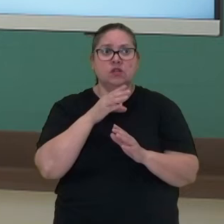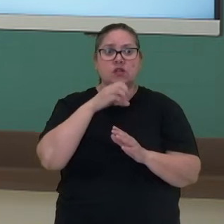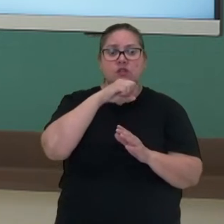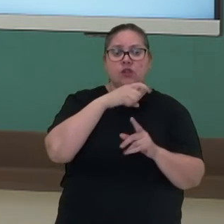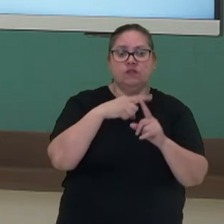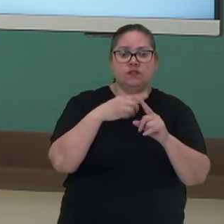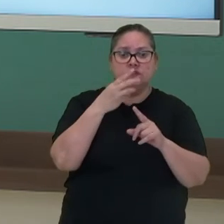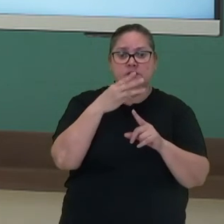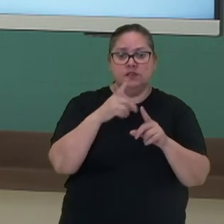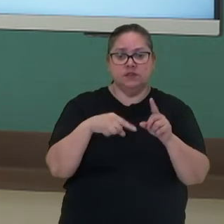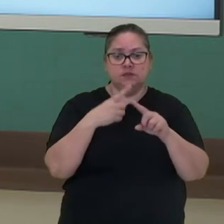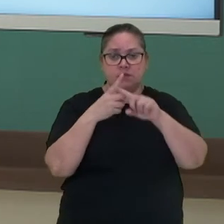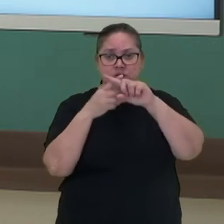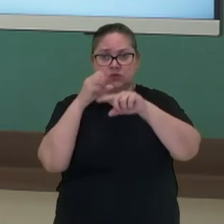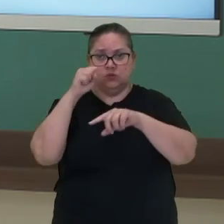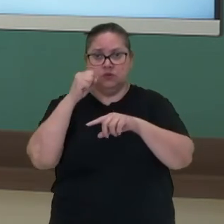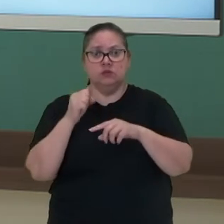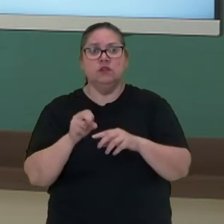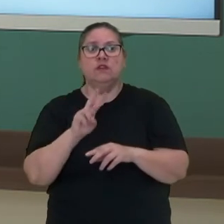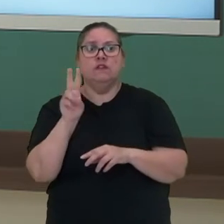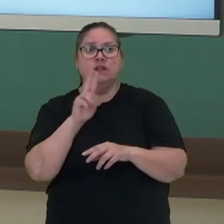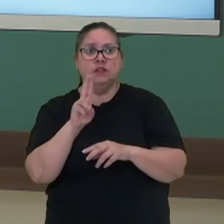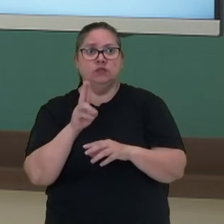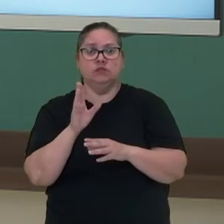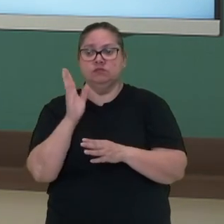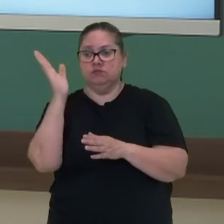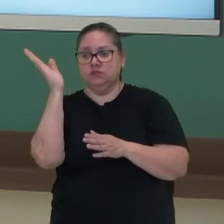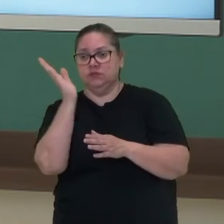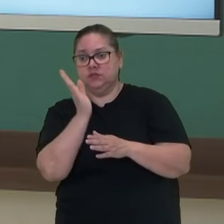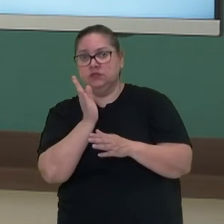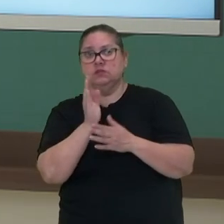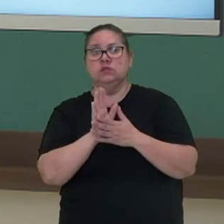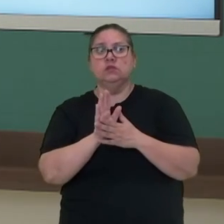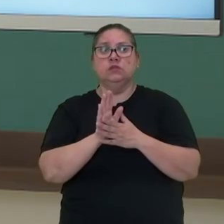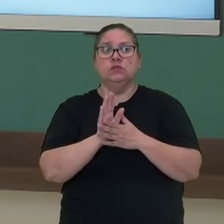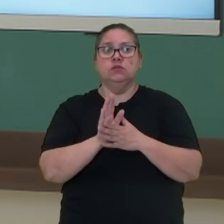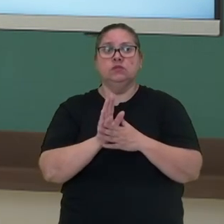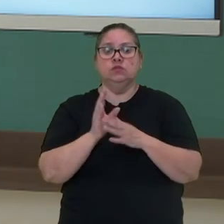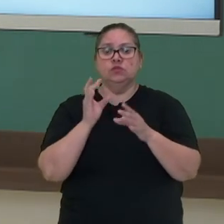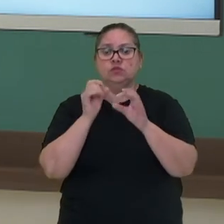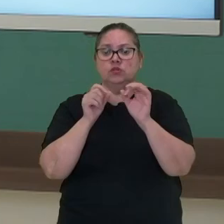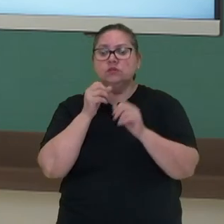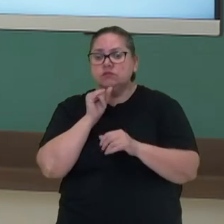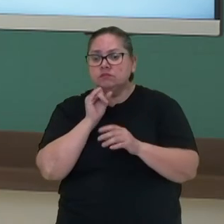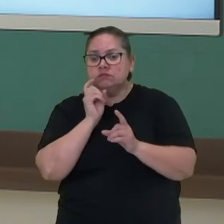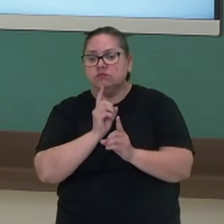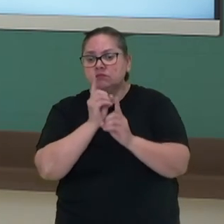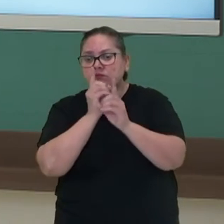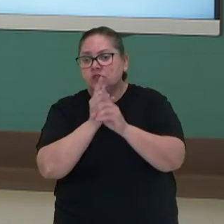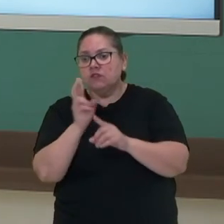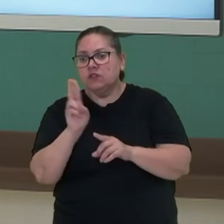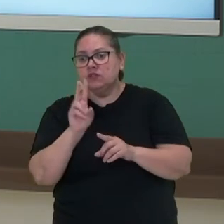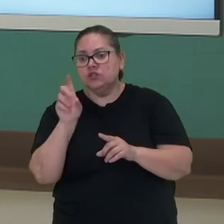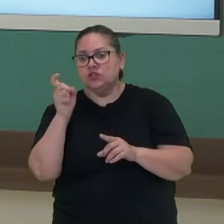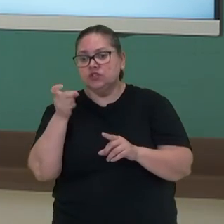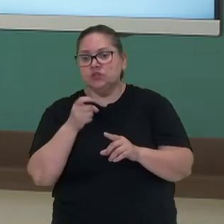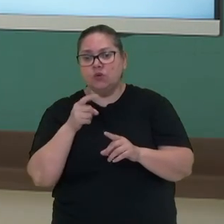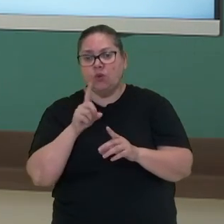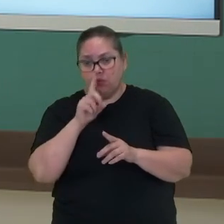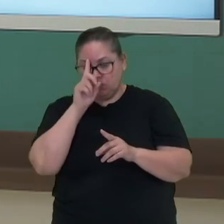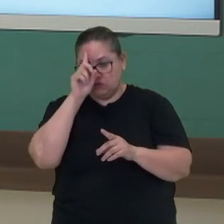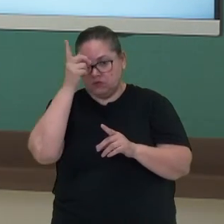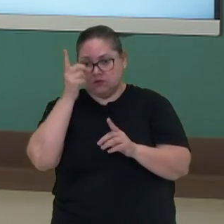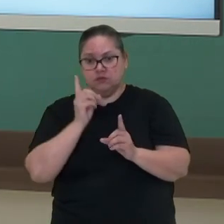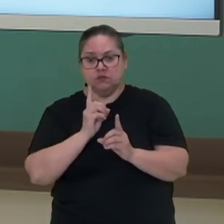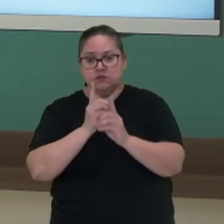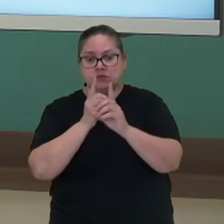vezes 13 mais 8, eu tenho o valor deste ângulo, ok? Então, eu posso apenas descobrir o valor de x ou descobrir o ângulo